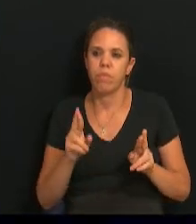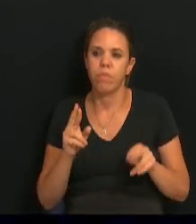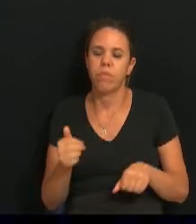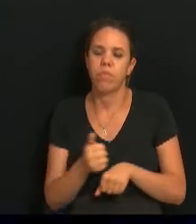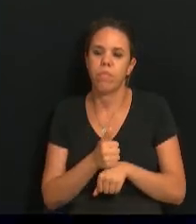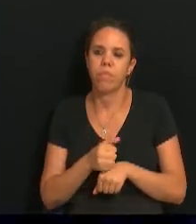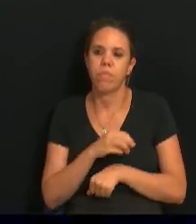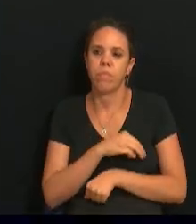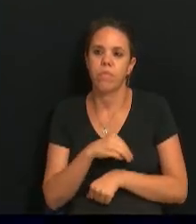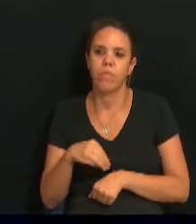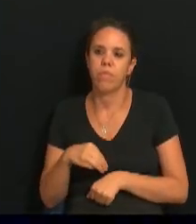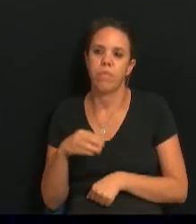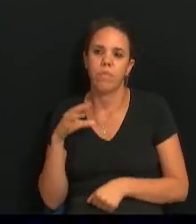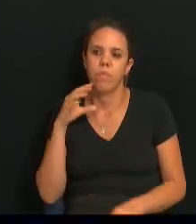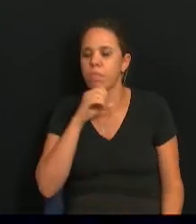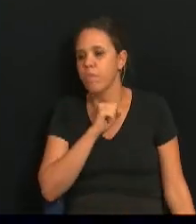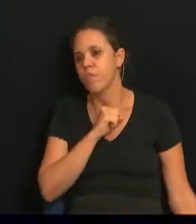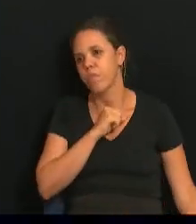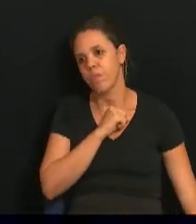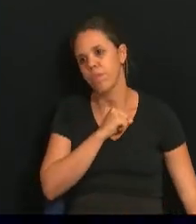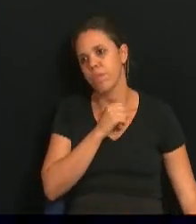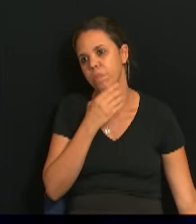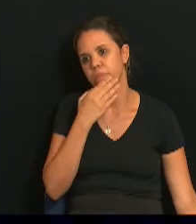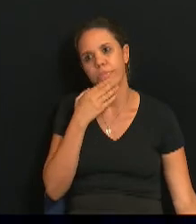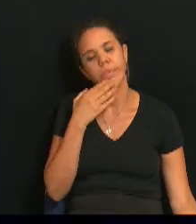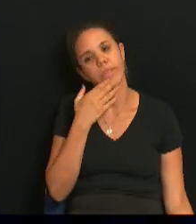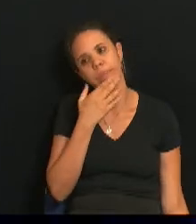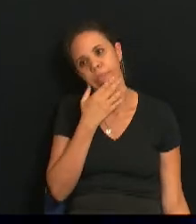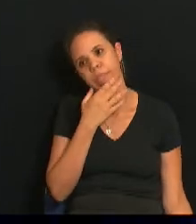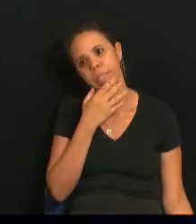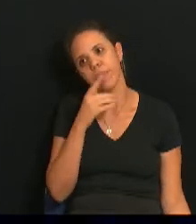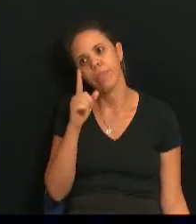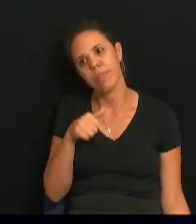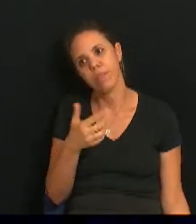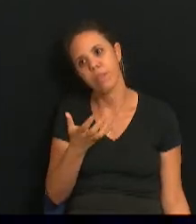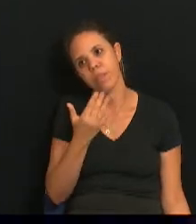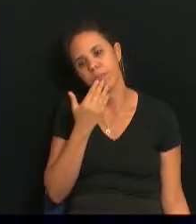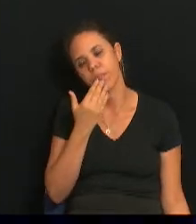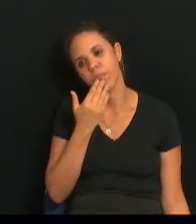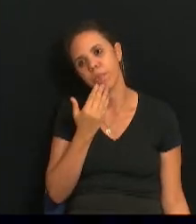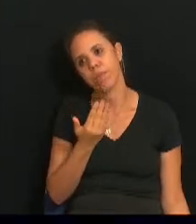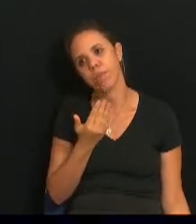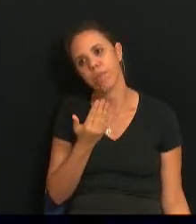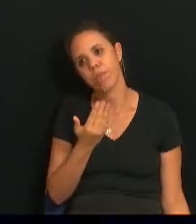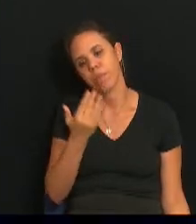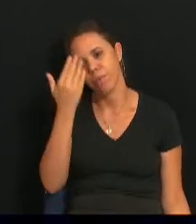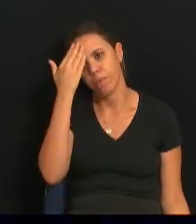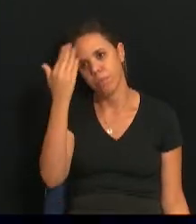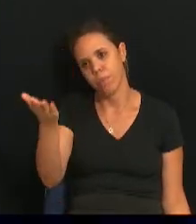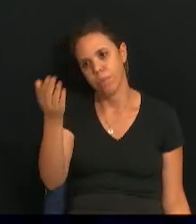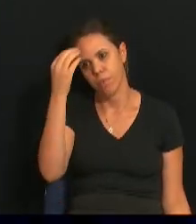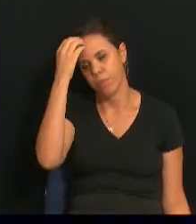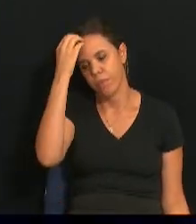magistério logo, né? Então, assim, é isso que a gente pede, né? E agradecer